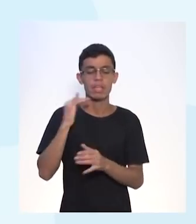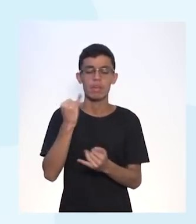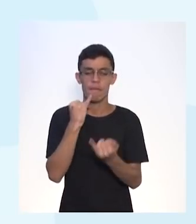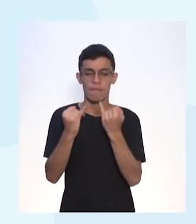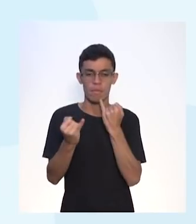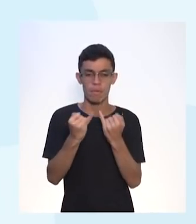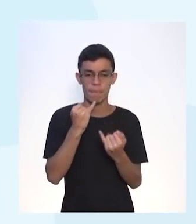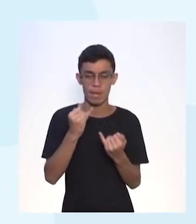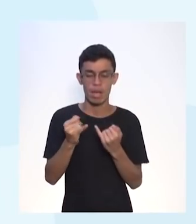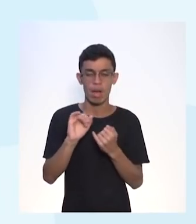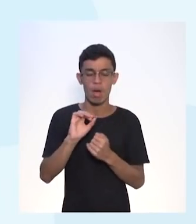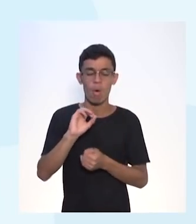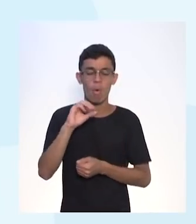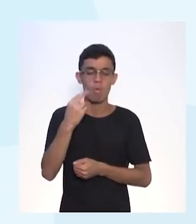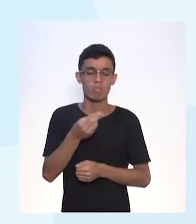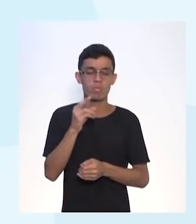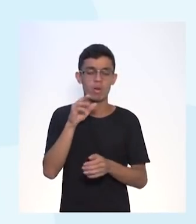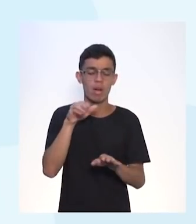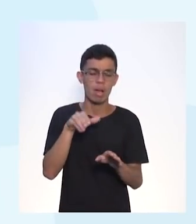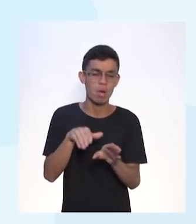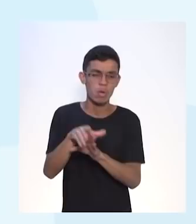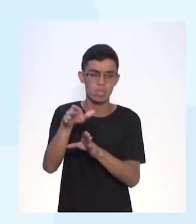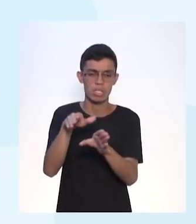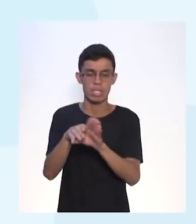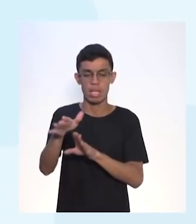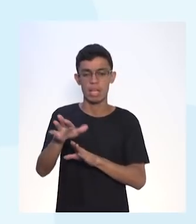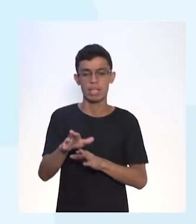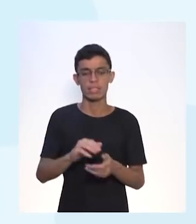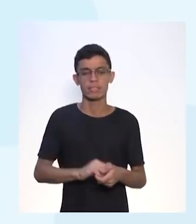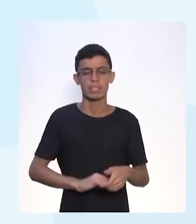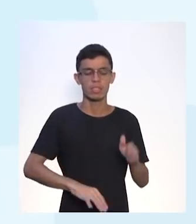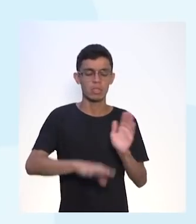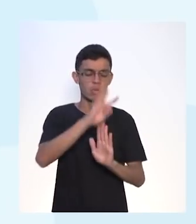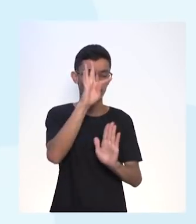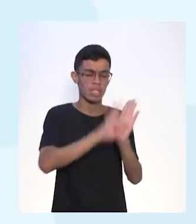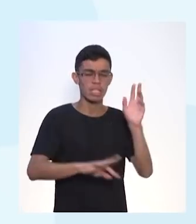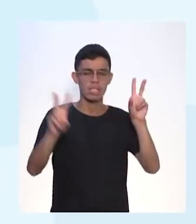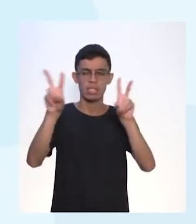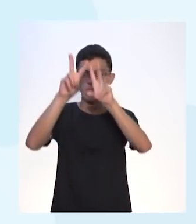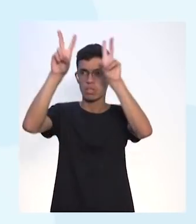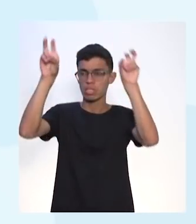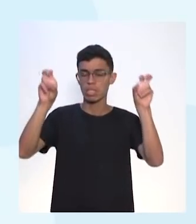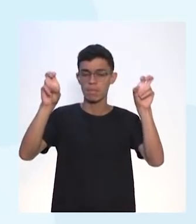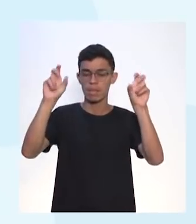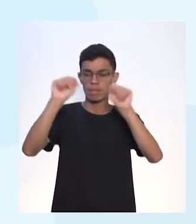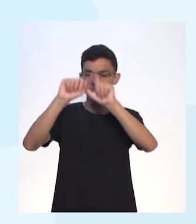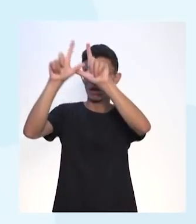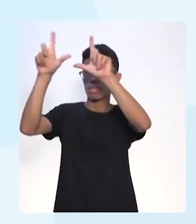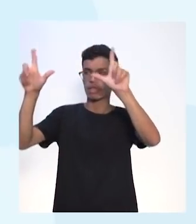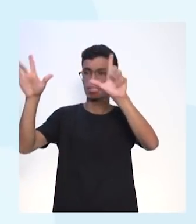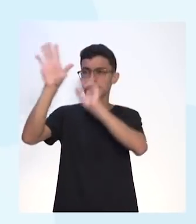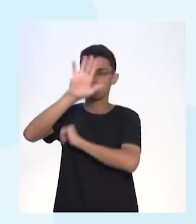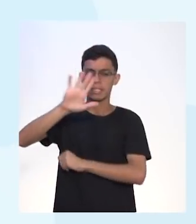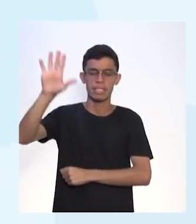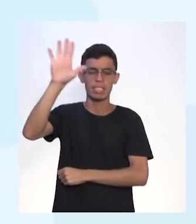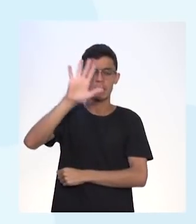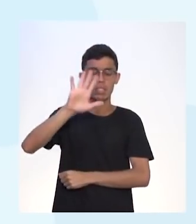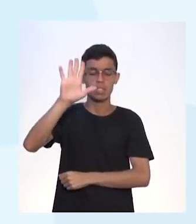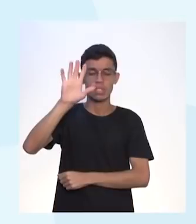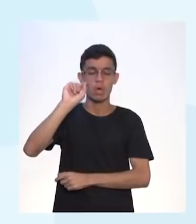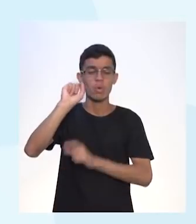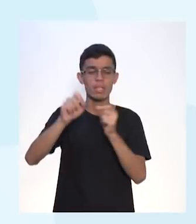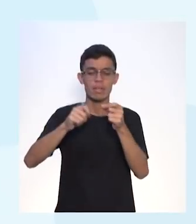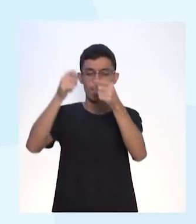ou conscientizar o leitor a respeito de um determinado tema, que nesse cartaz seria, então, a questão